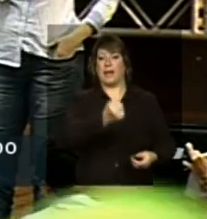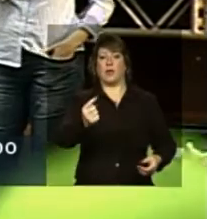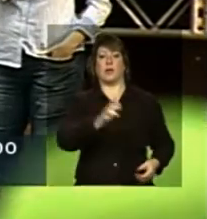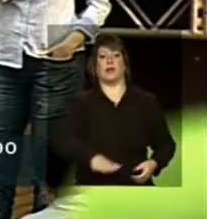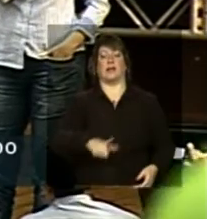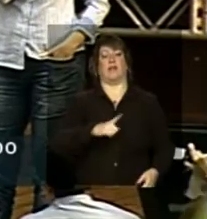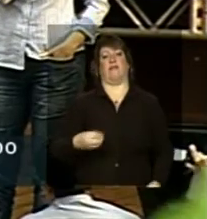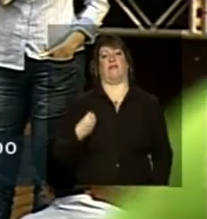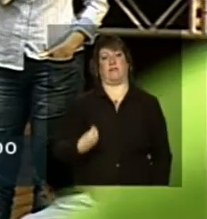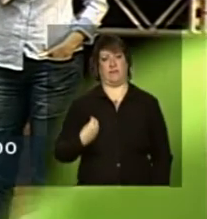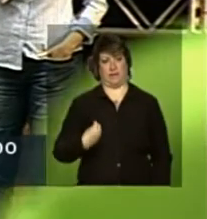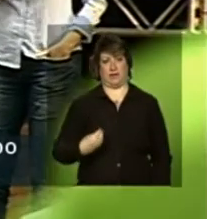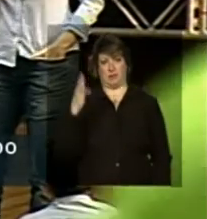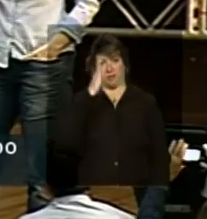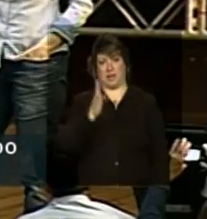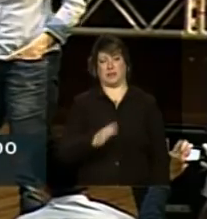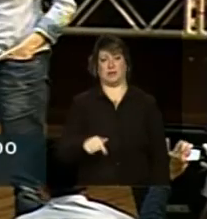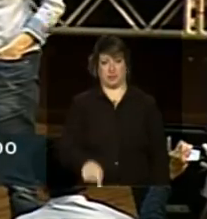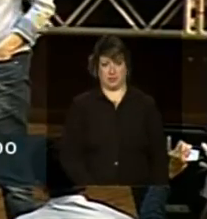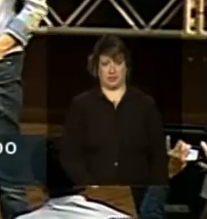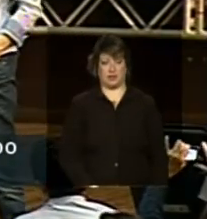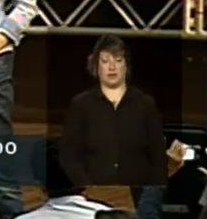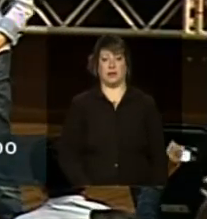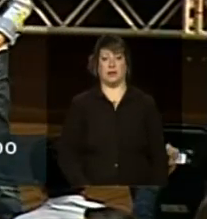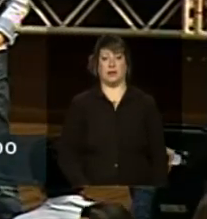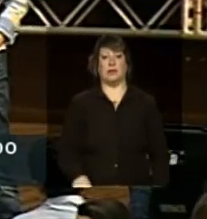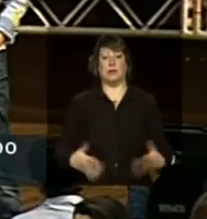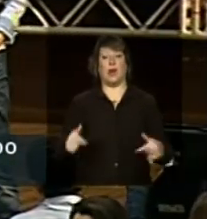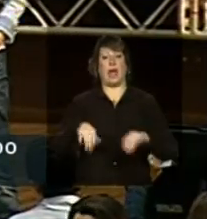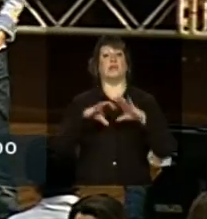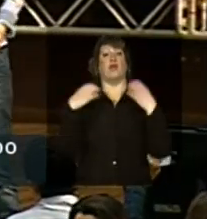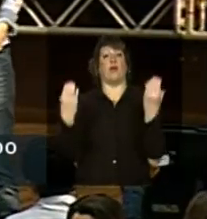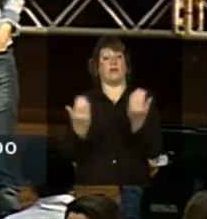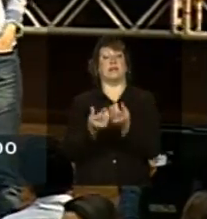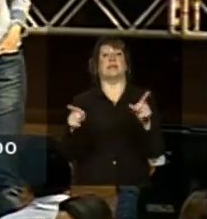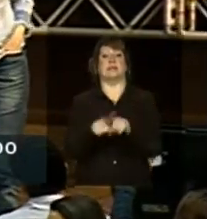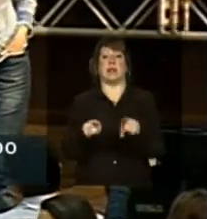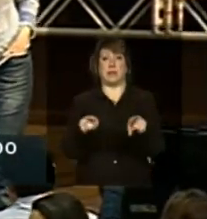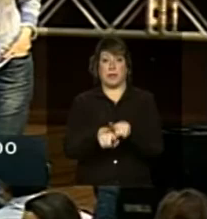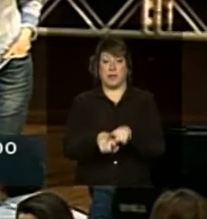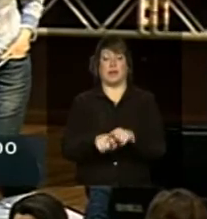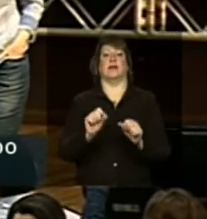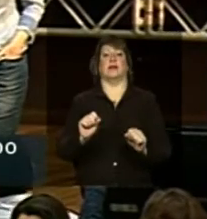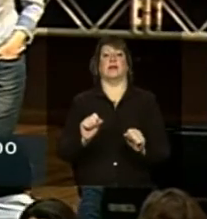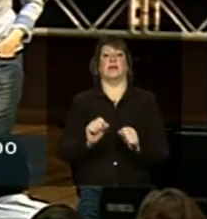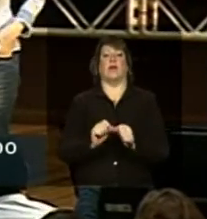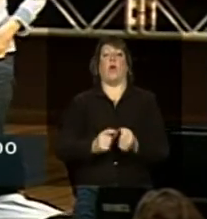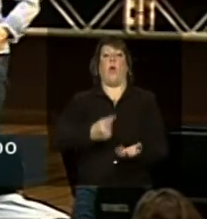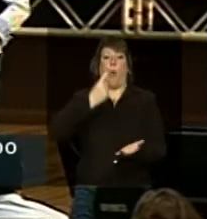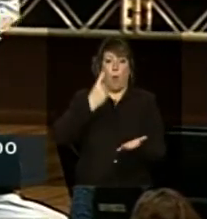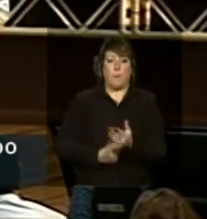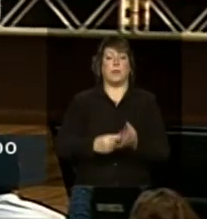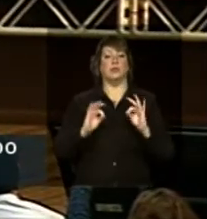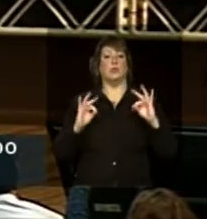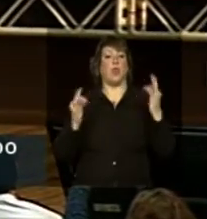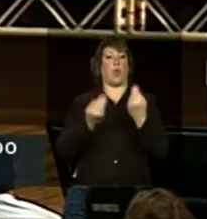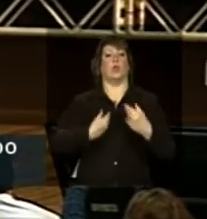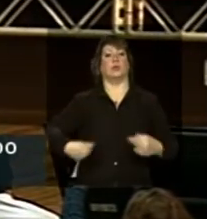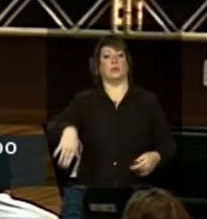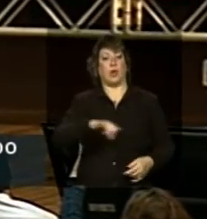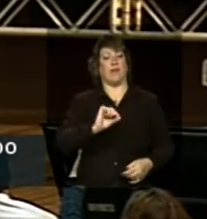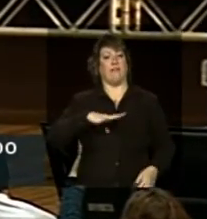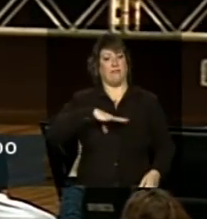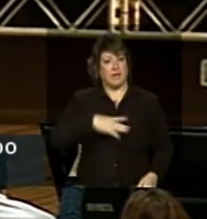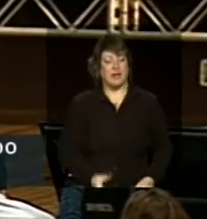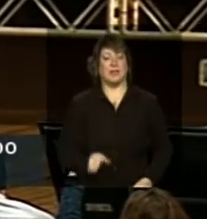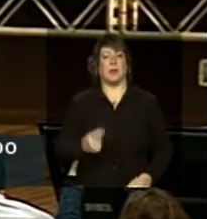das crianças brasileiras. A conferência marca também o compromisso de todos nós de enfrentarmos a